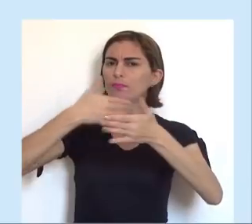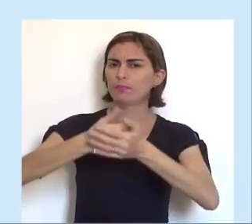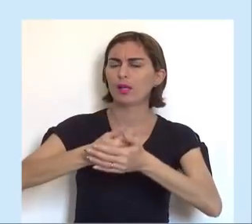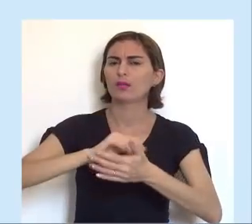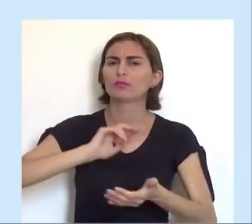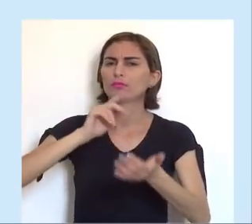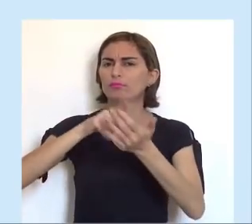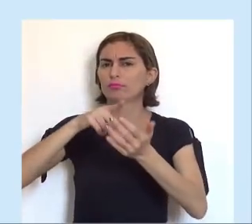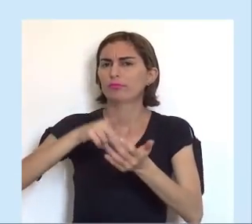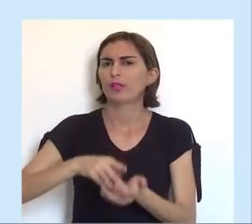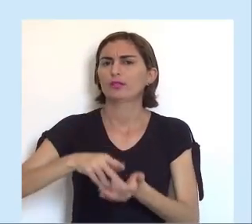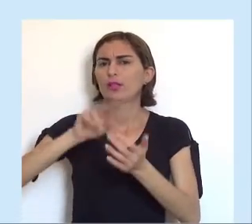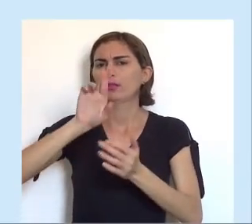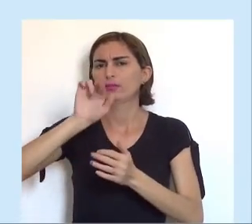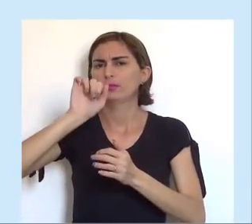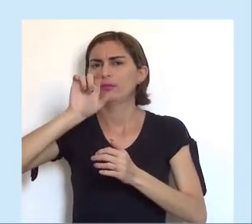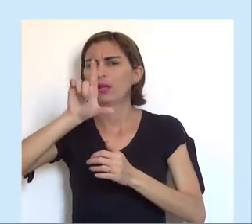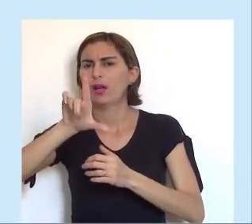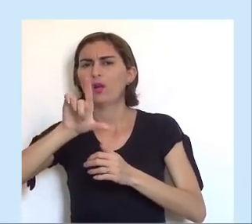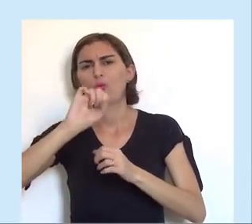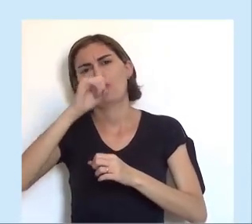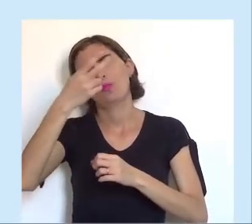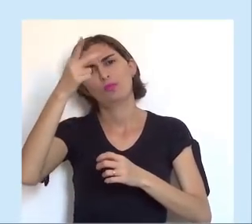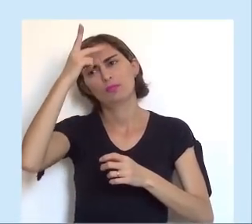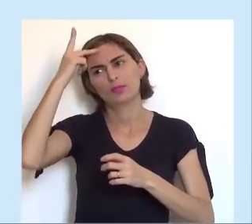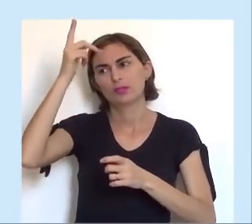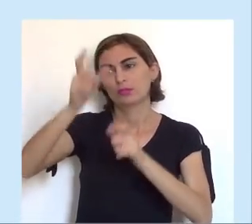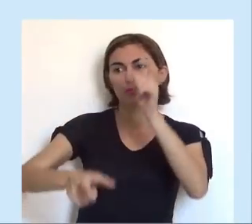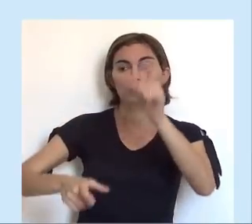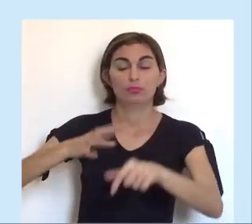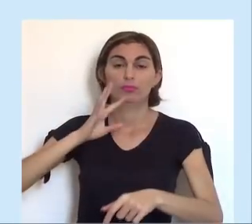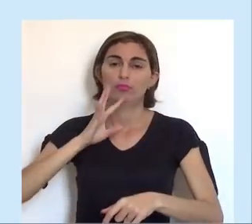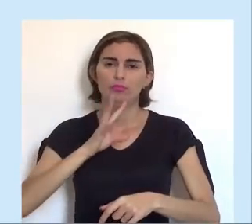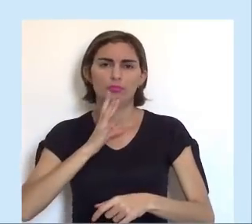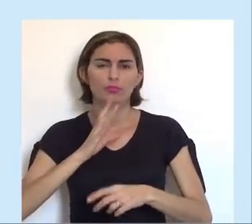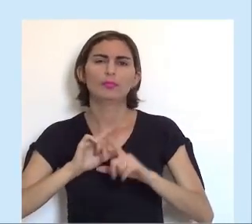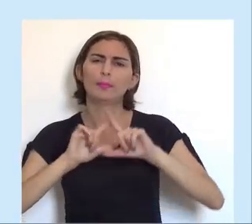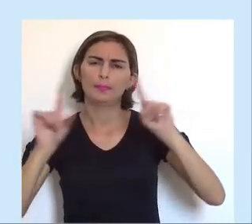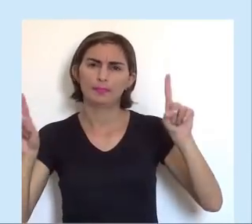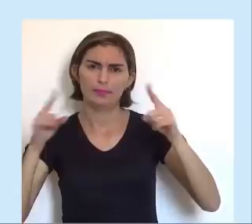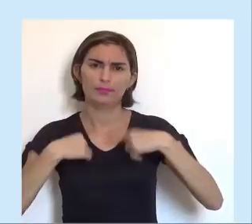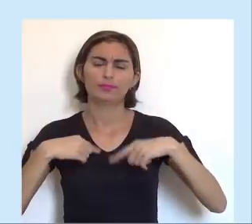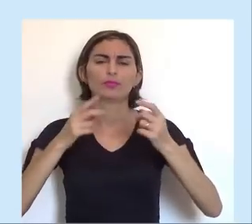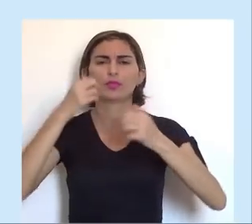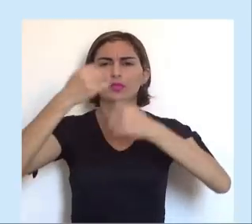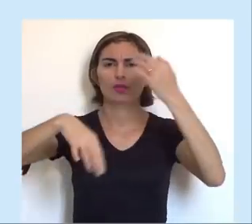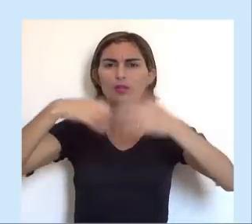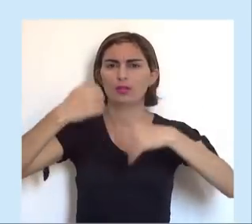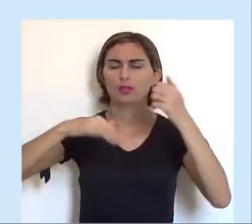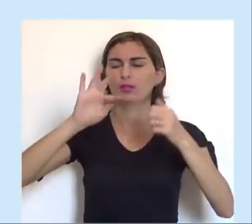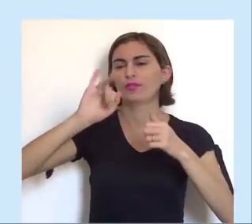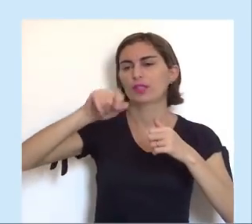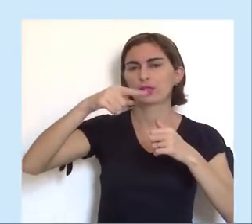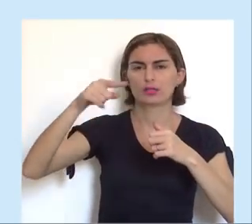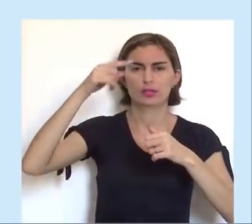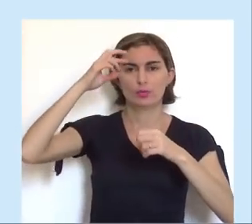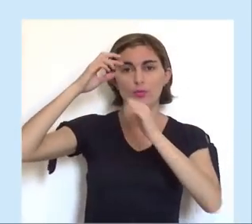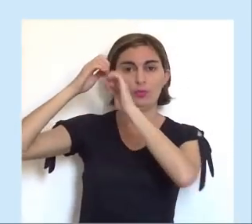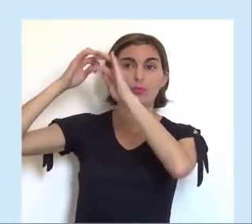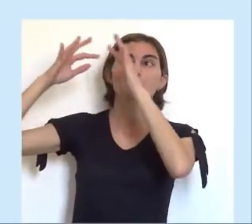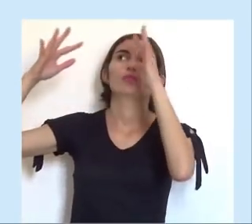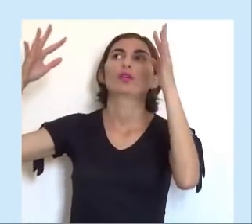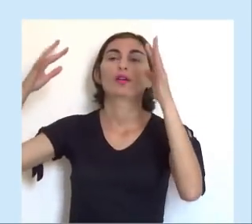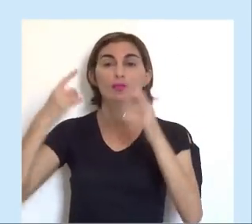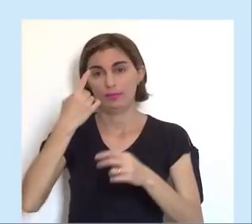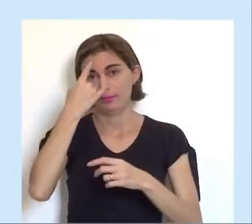da nossa realidade e da realidade de outras pessoas que nós conhecemos. Mas ainda assim, uma narrativa ficcional, ou seja, inspirada.